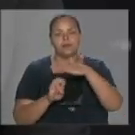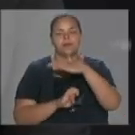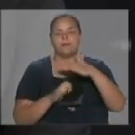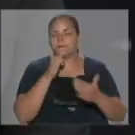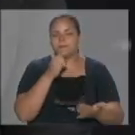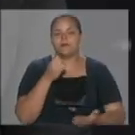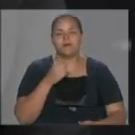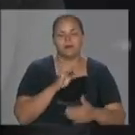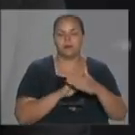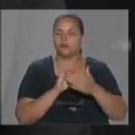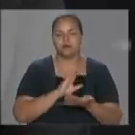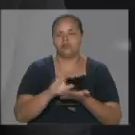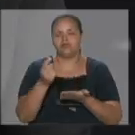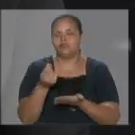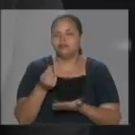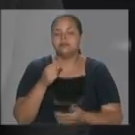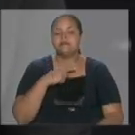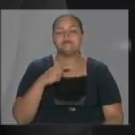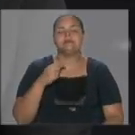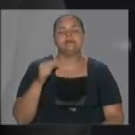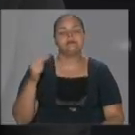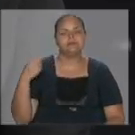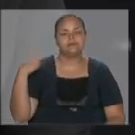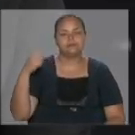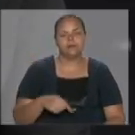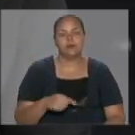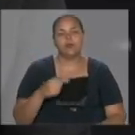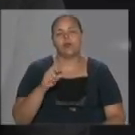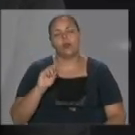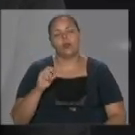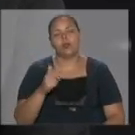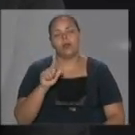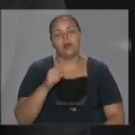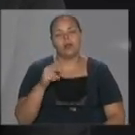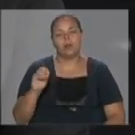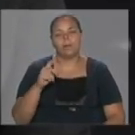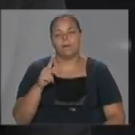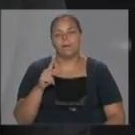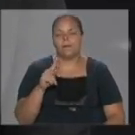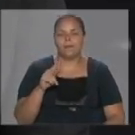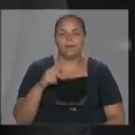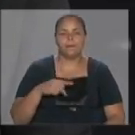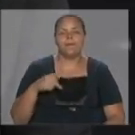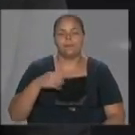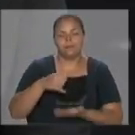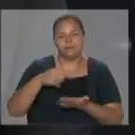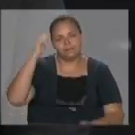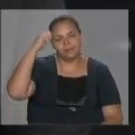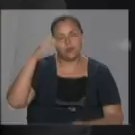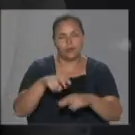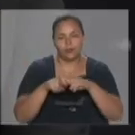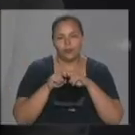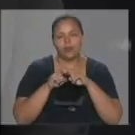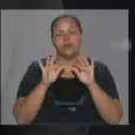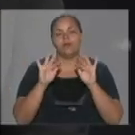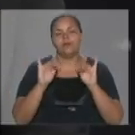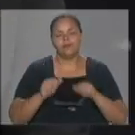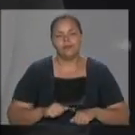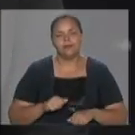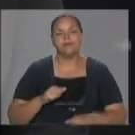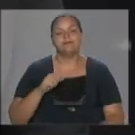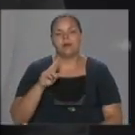investir, de ter interesse em se instalar ou de concorrer nos leilões, né, de petróleo, por causa do fim do